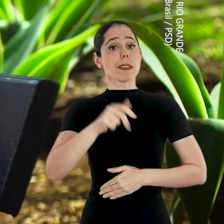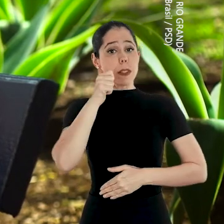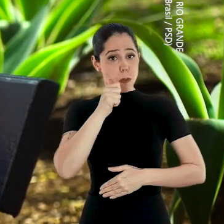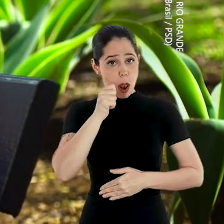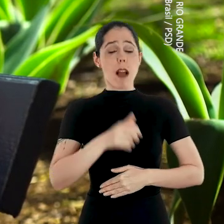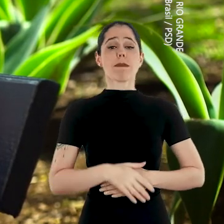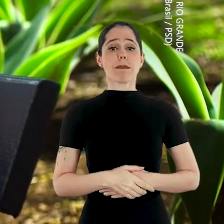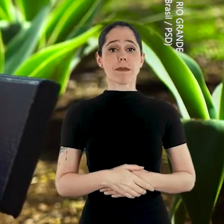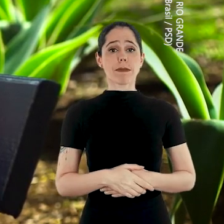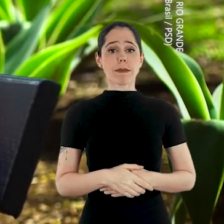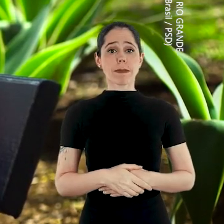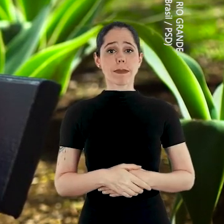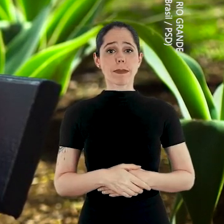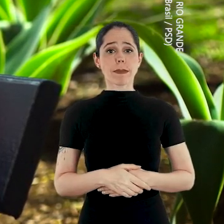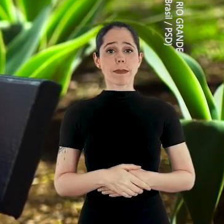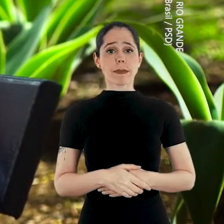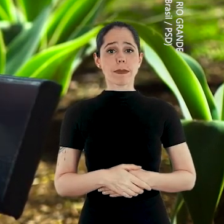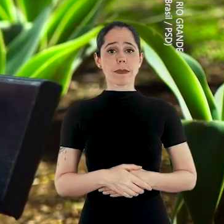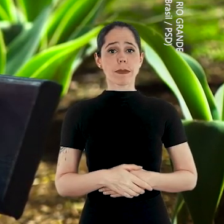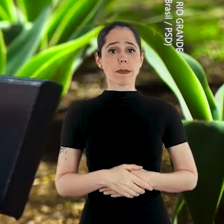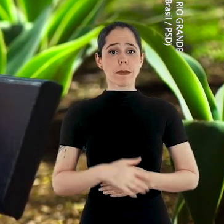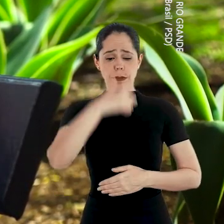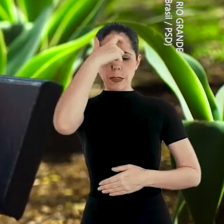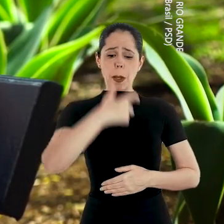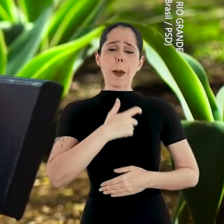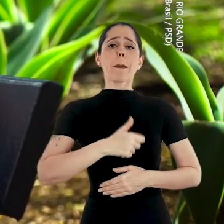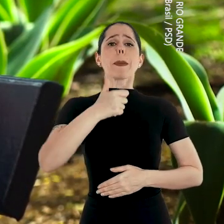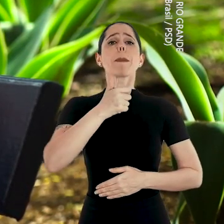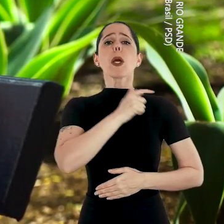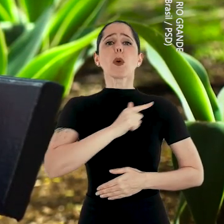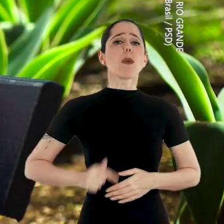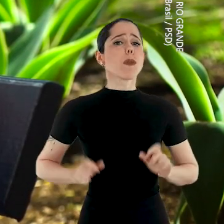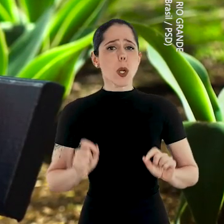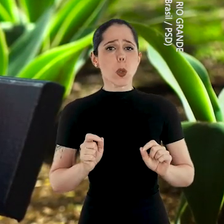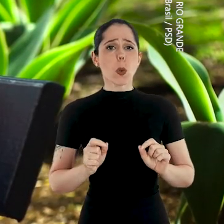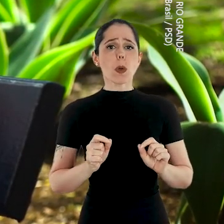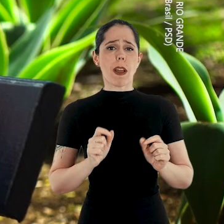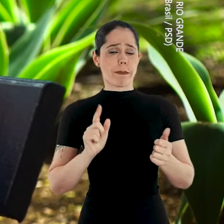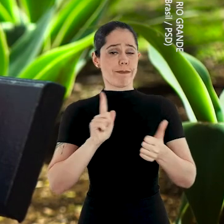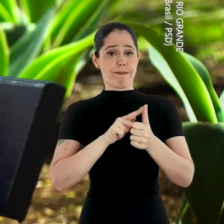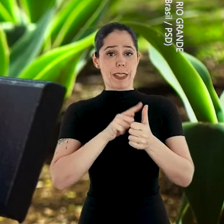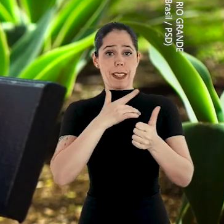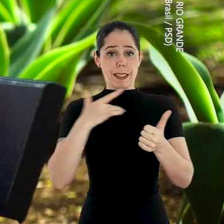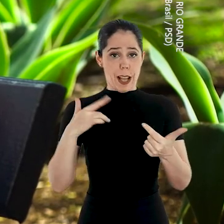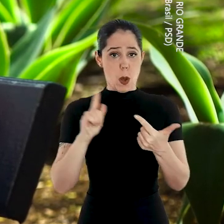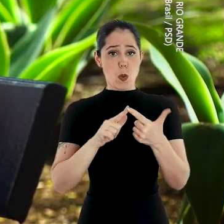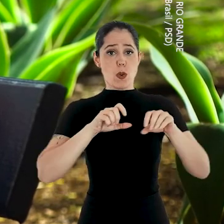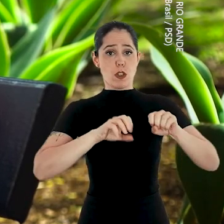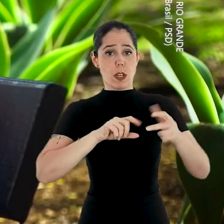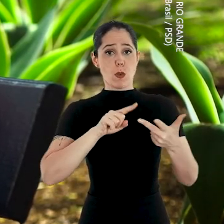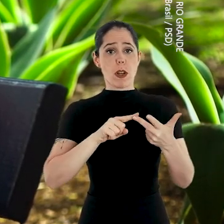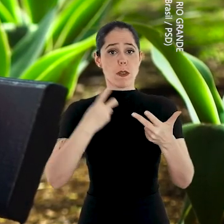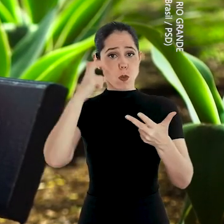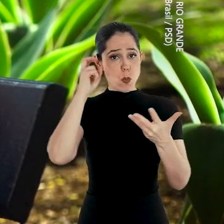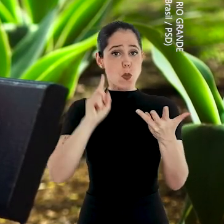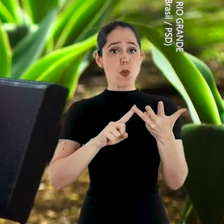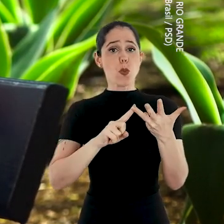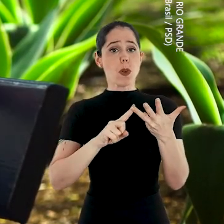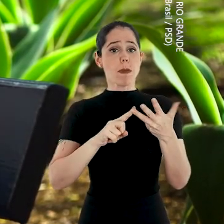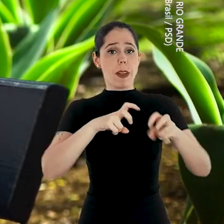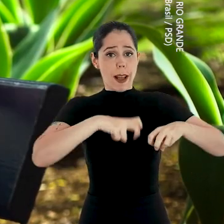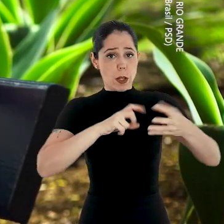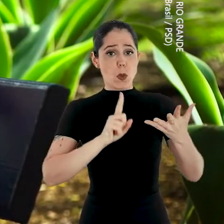foram presididos por mulheres. O primeiro a colocar ao mesmo tempo a saúde, a educação, a